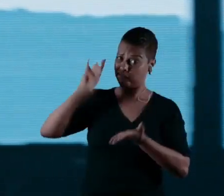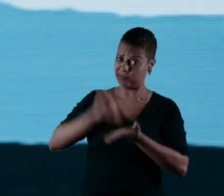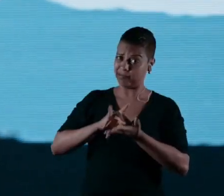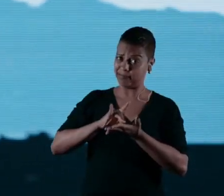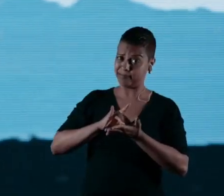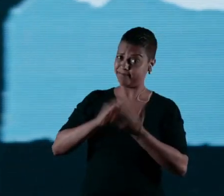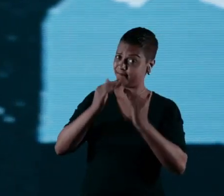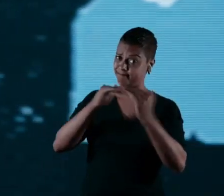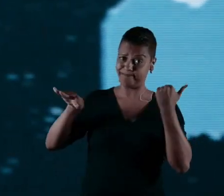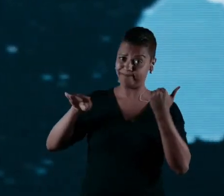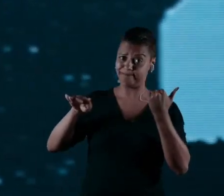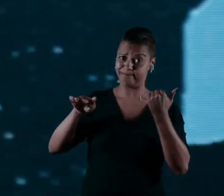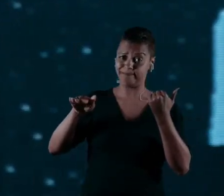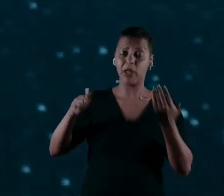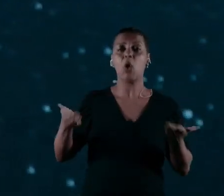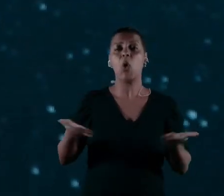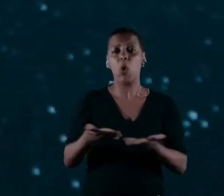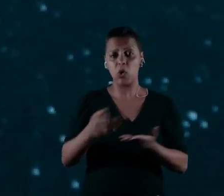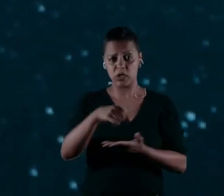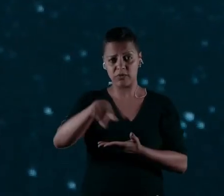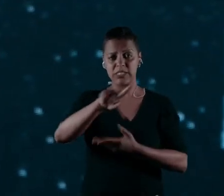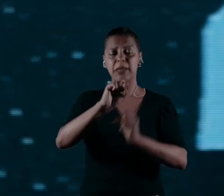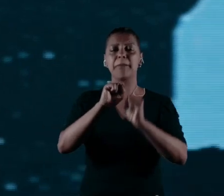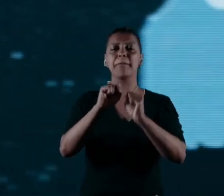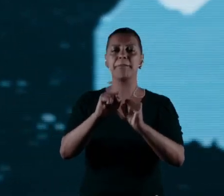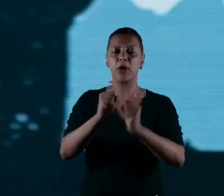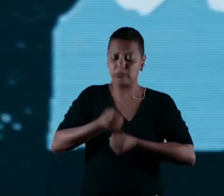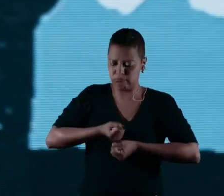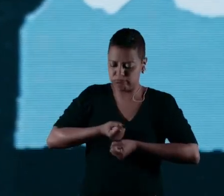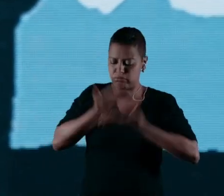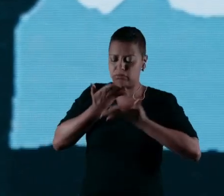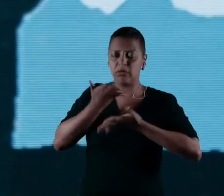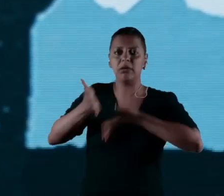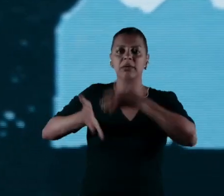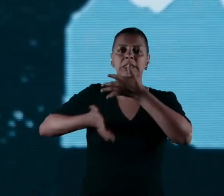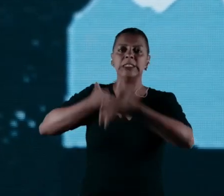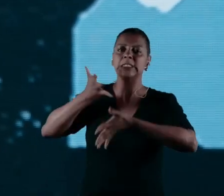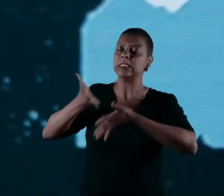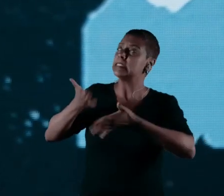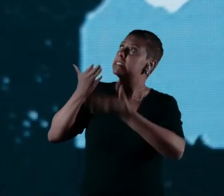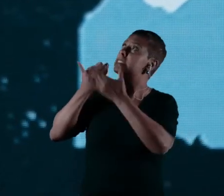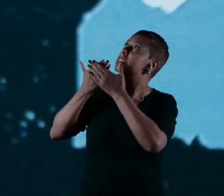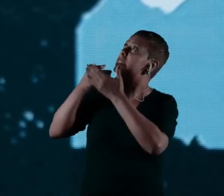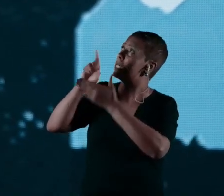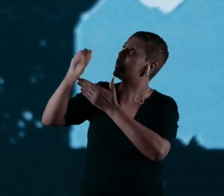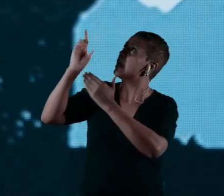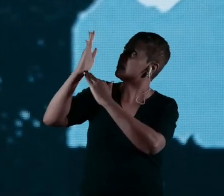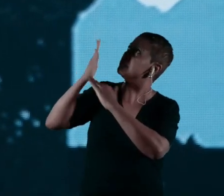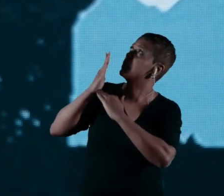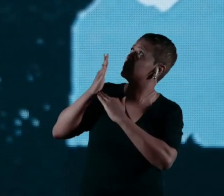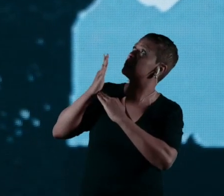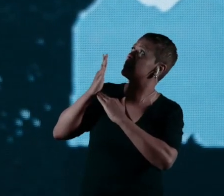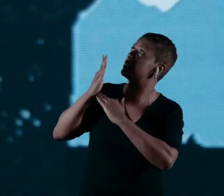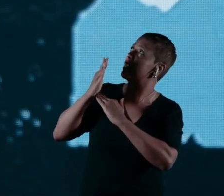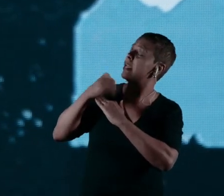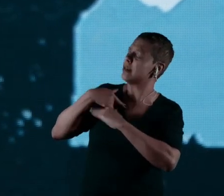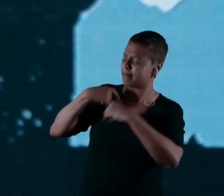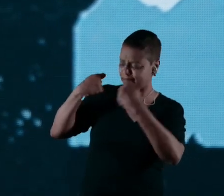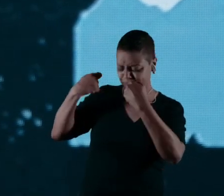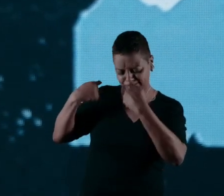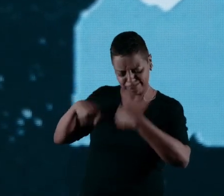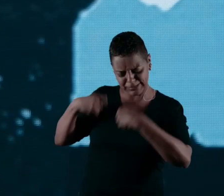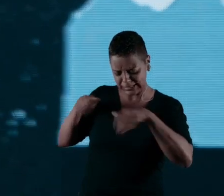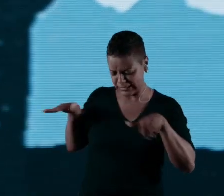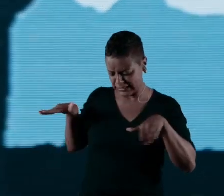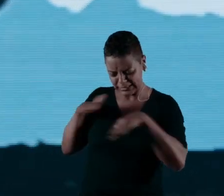você tem hoje a oportunidade de confessar e dizer para Deus: Senhor, me ajuda, porque eu quero andar